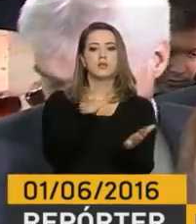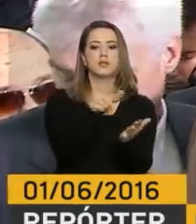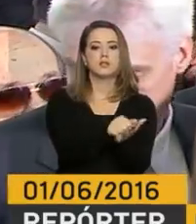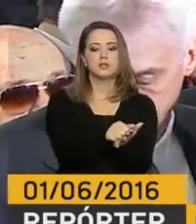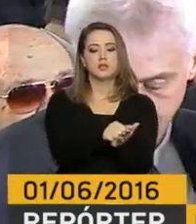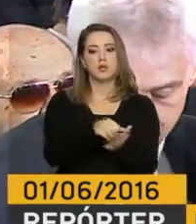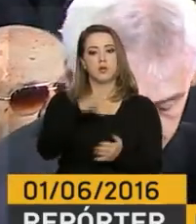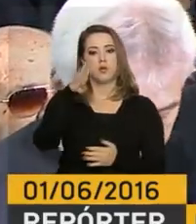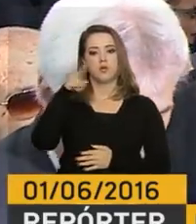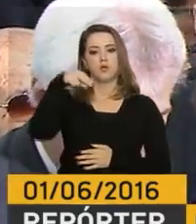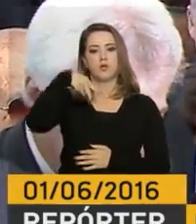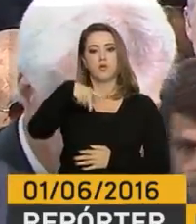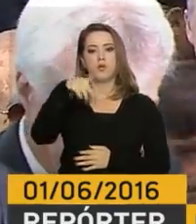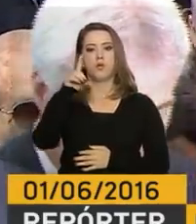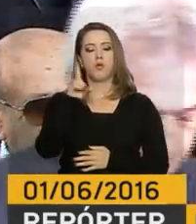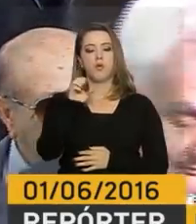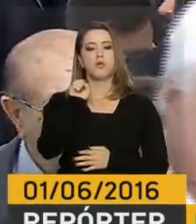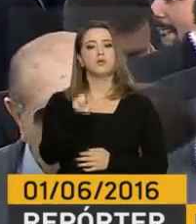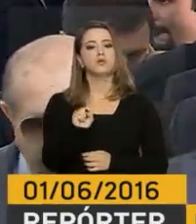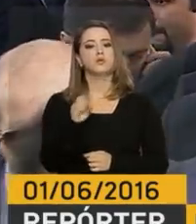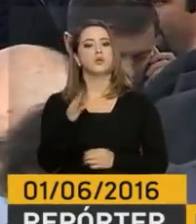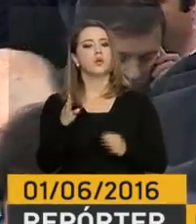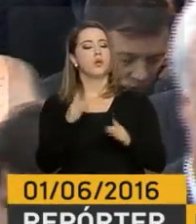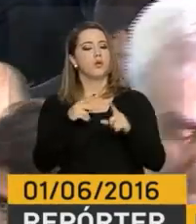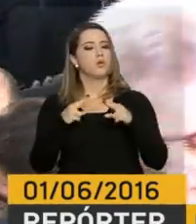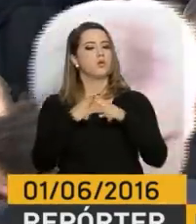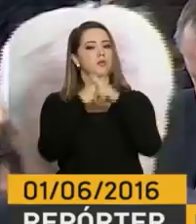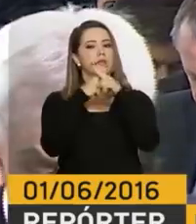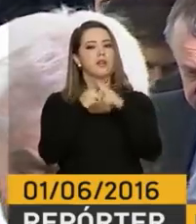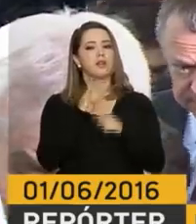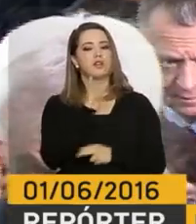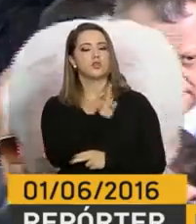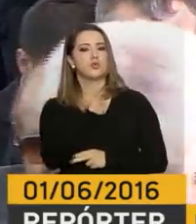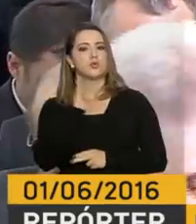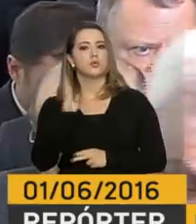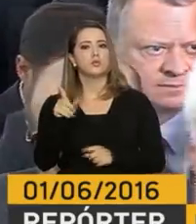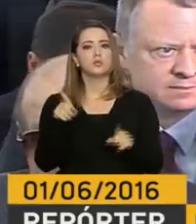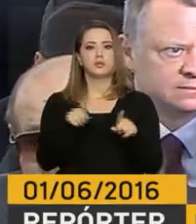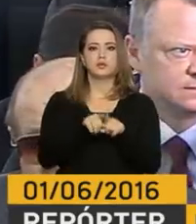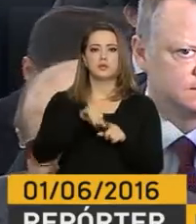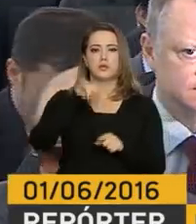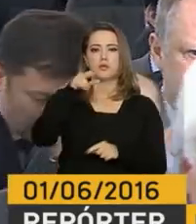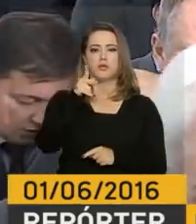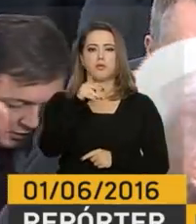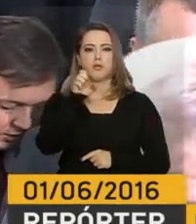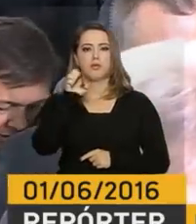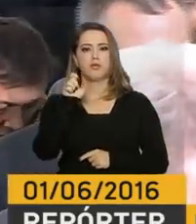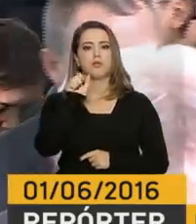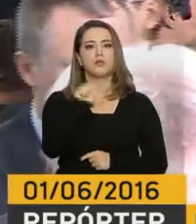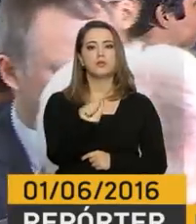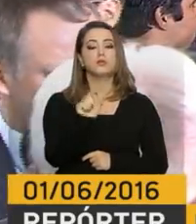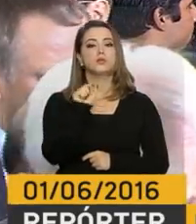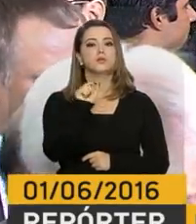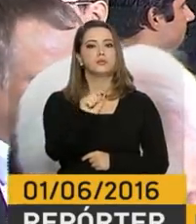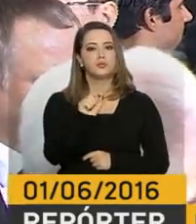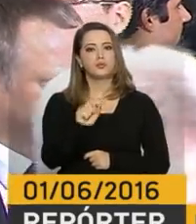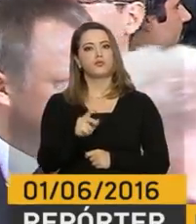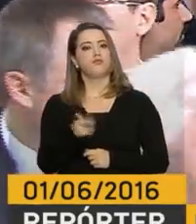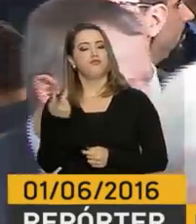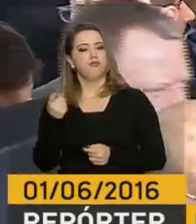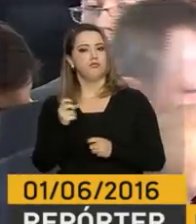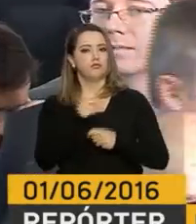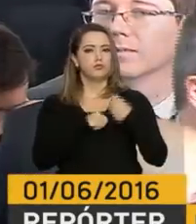Caixa Econômica Federal do Banco do Brasil e do ipea o Instituto de Pesquisa Econômica